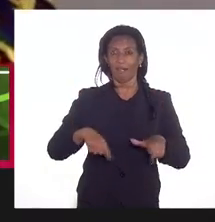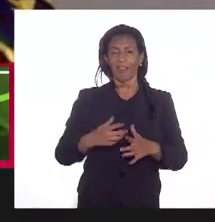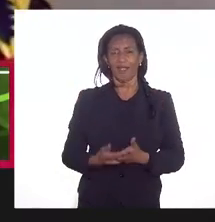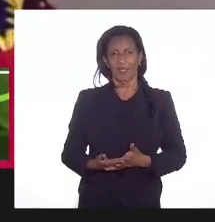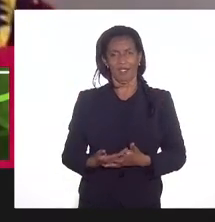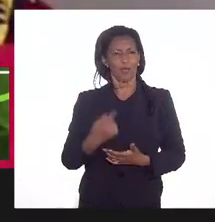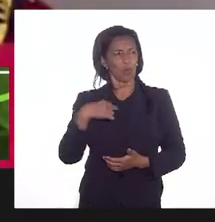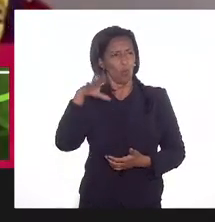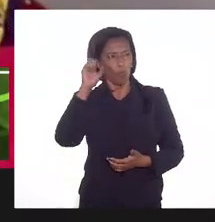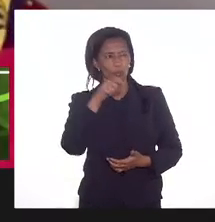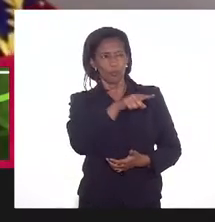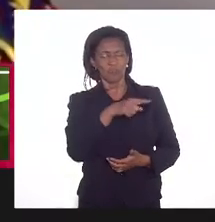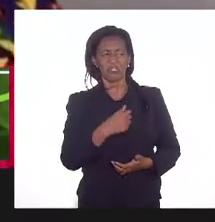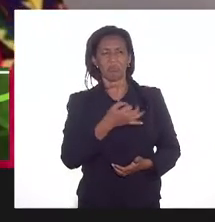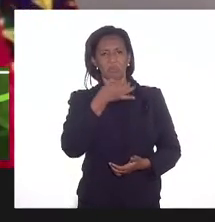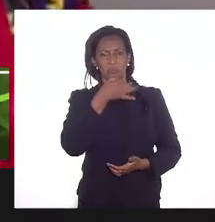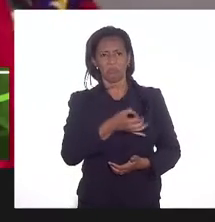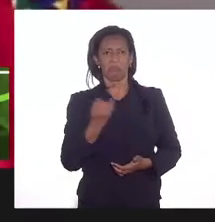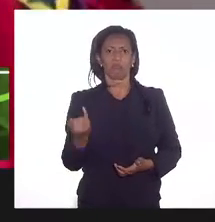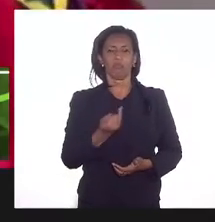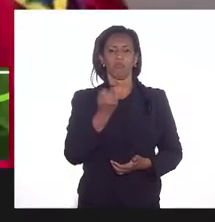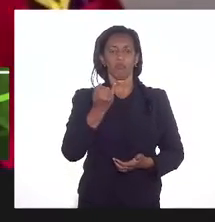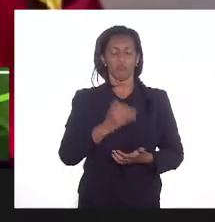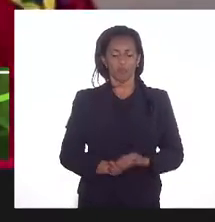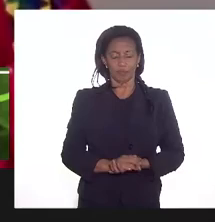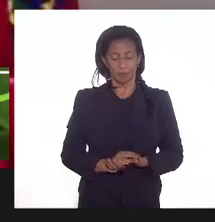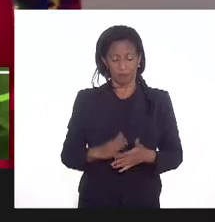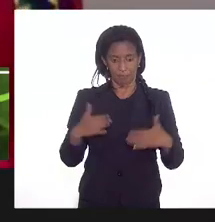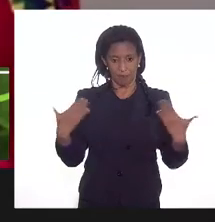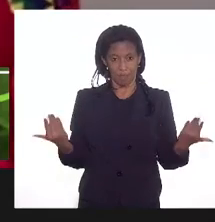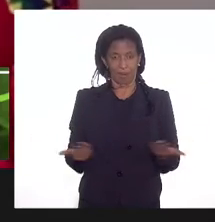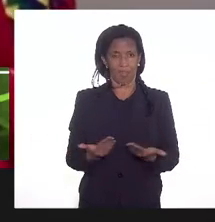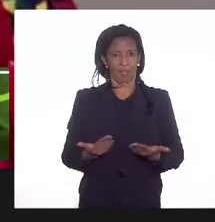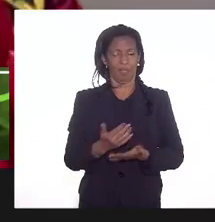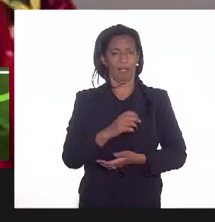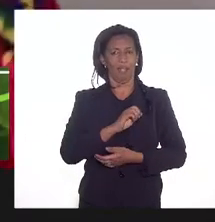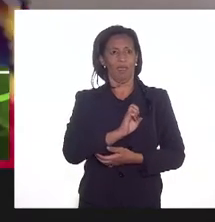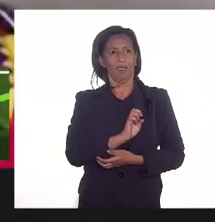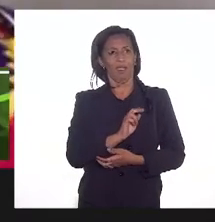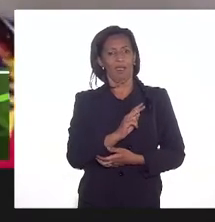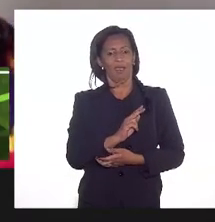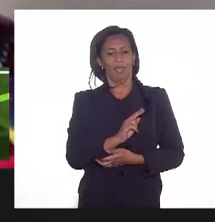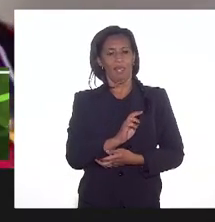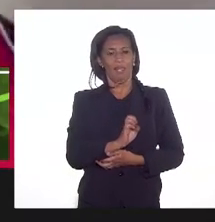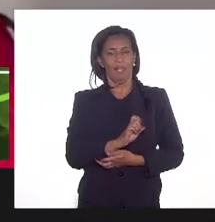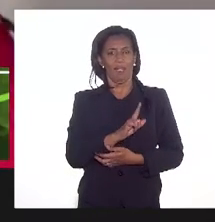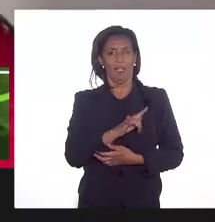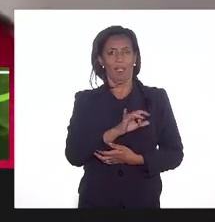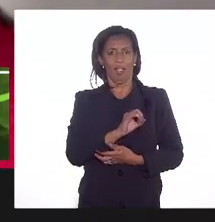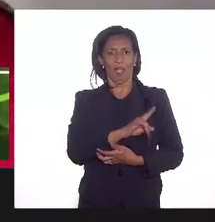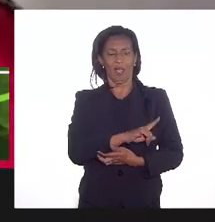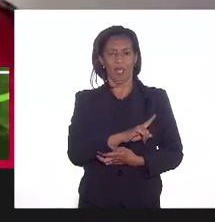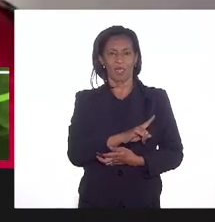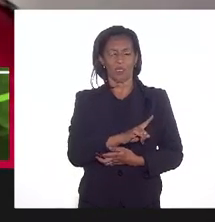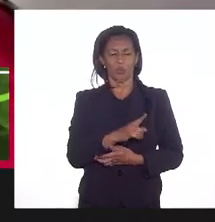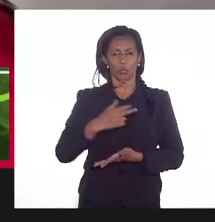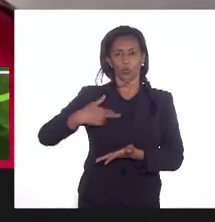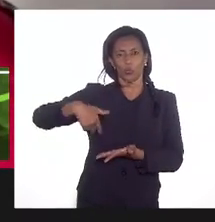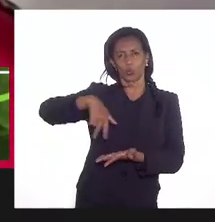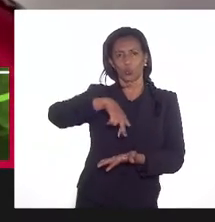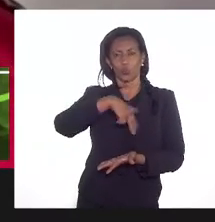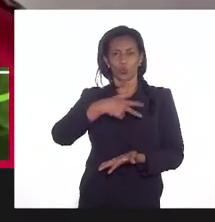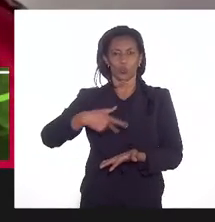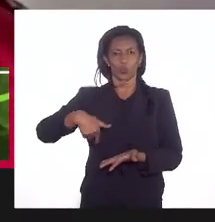essa contribuição é importante chamo agora Hélio Benjamin diretor da escola estadual de dança